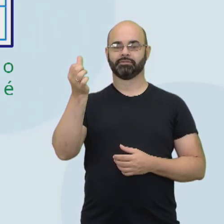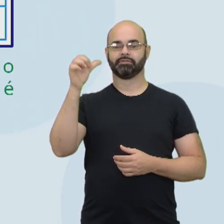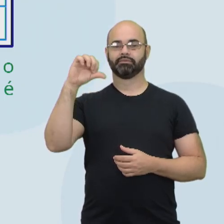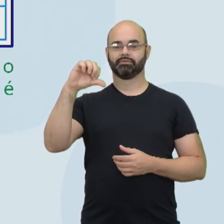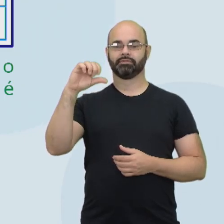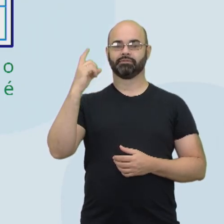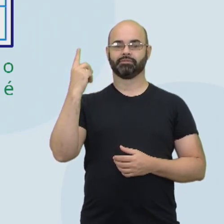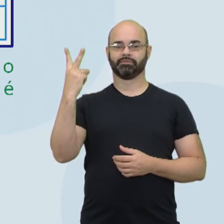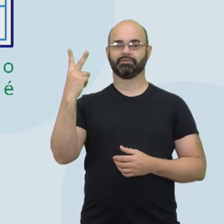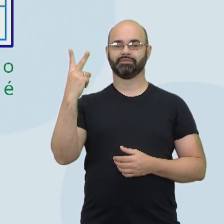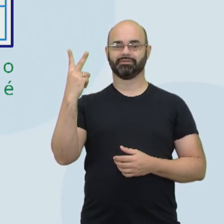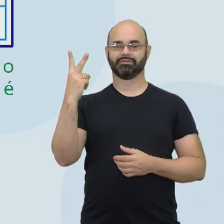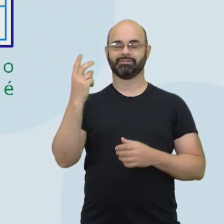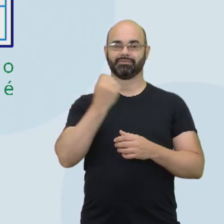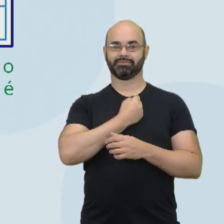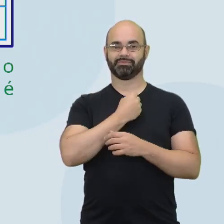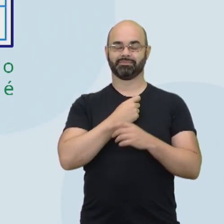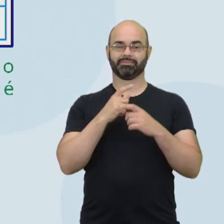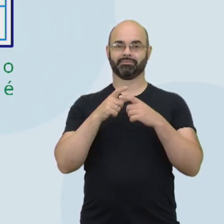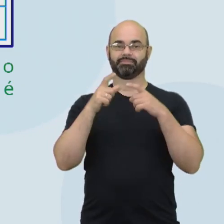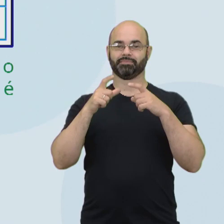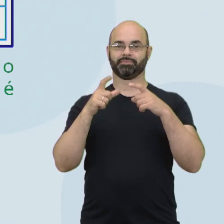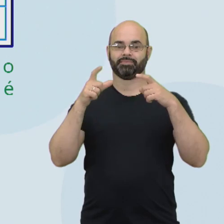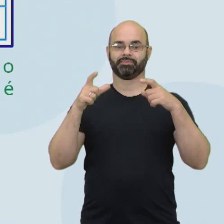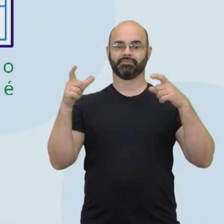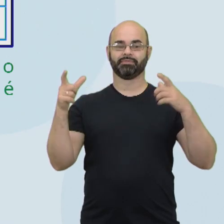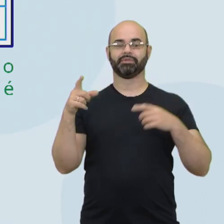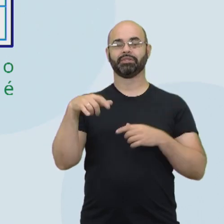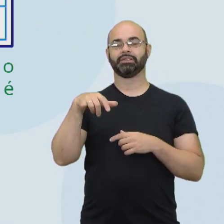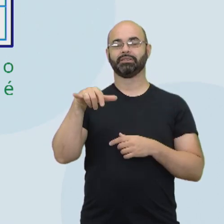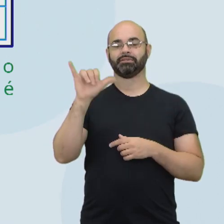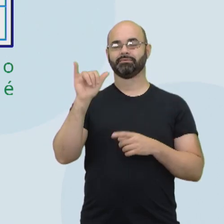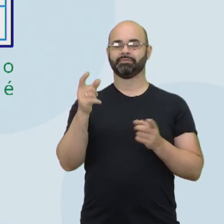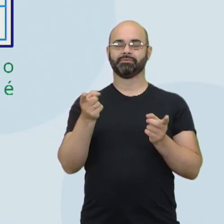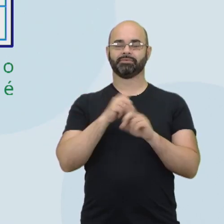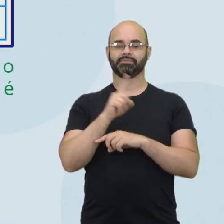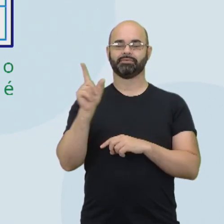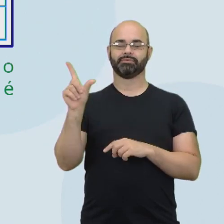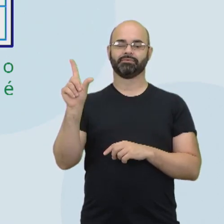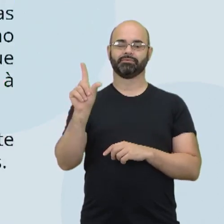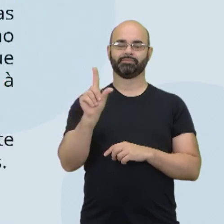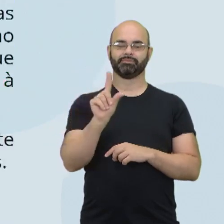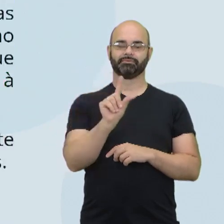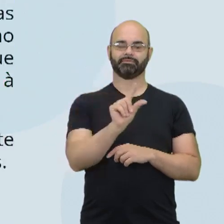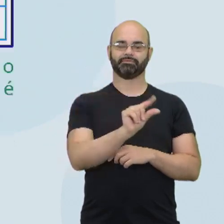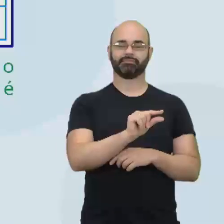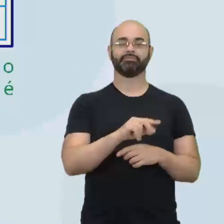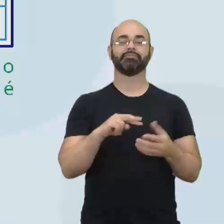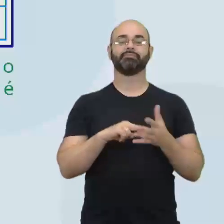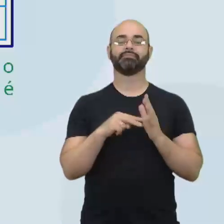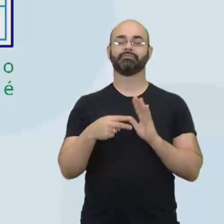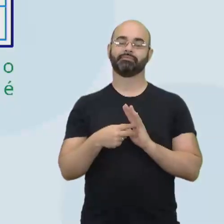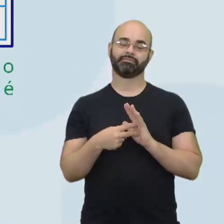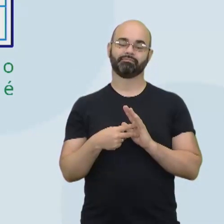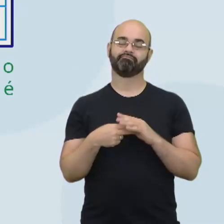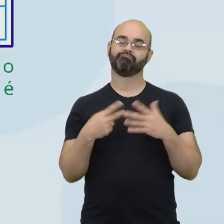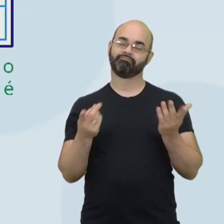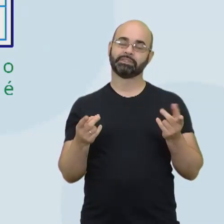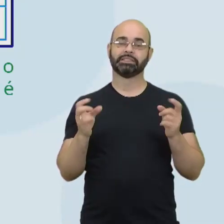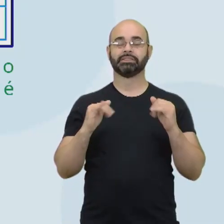Ó, o professor Osmar colocou uns números grandes aí de aumento. Enquanto que o Y está reduzindo. Sim. Significa que se